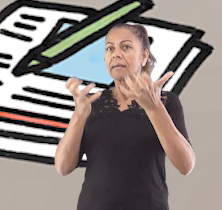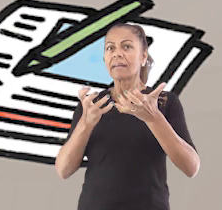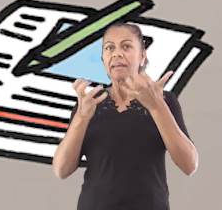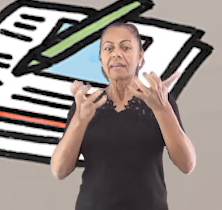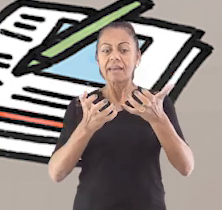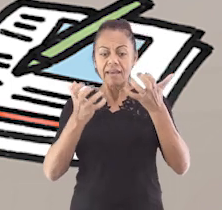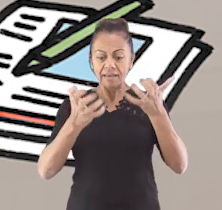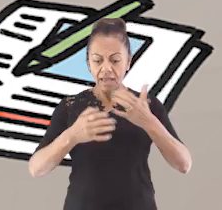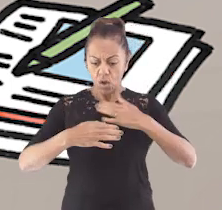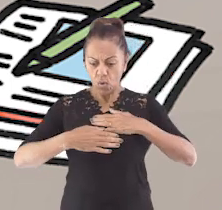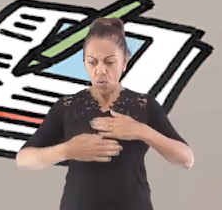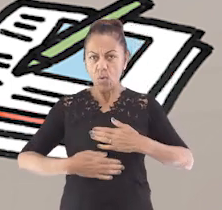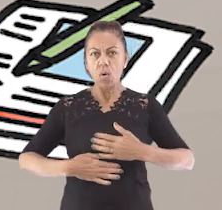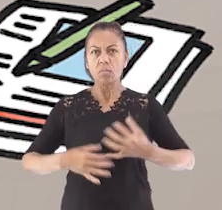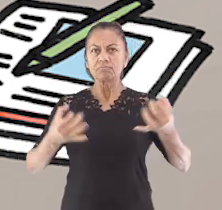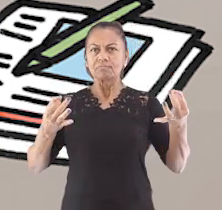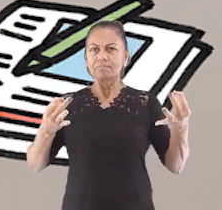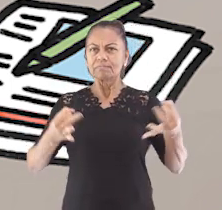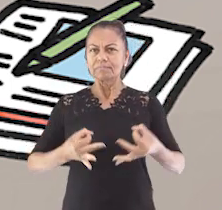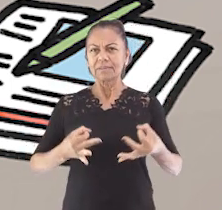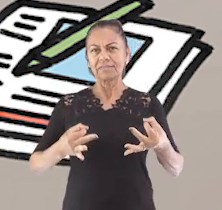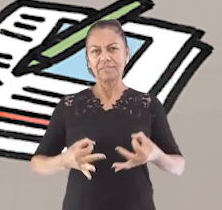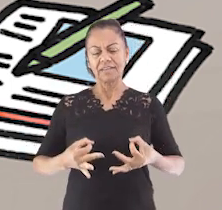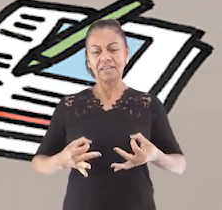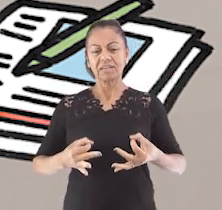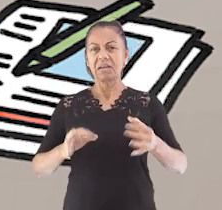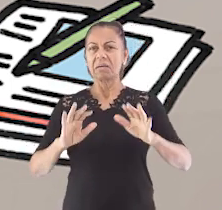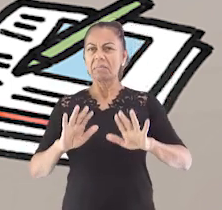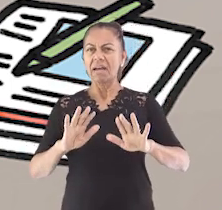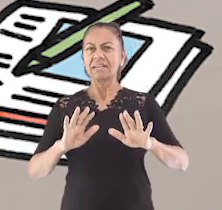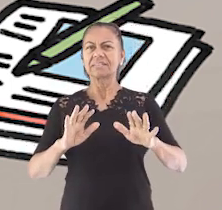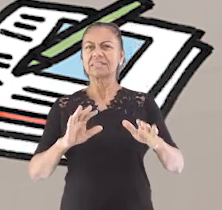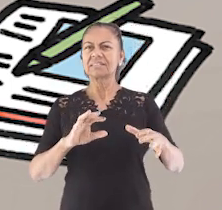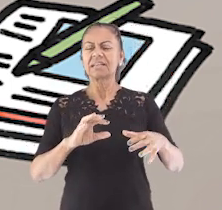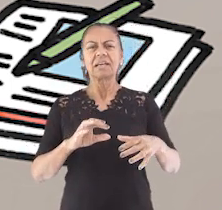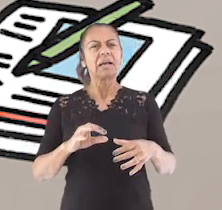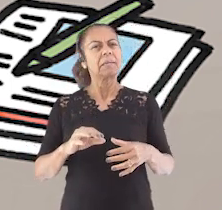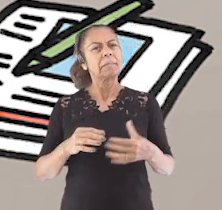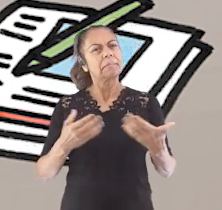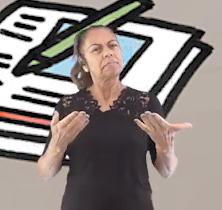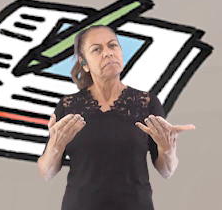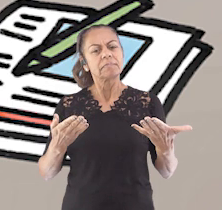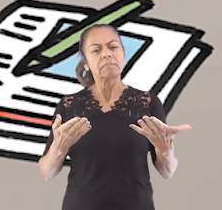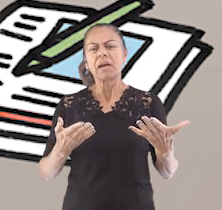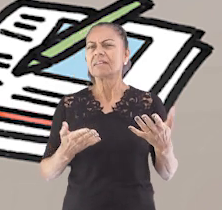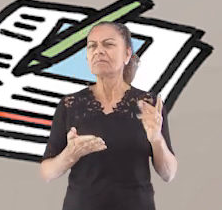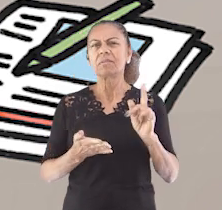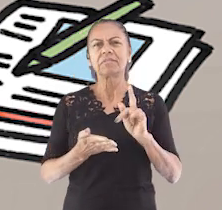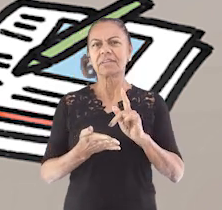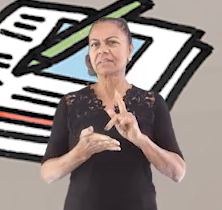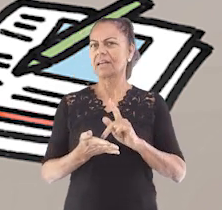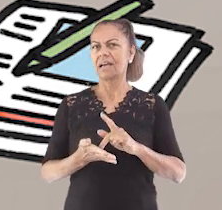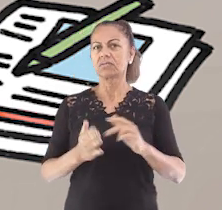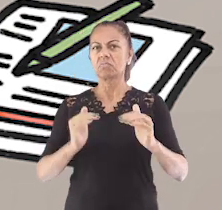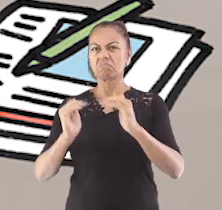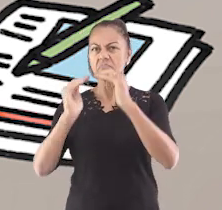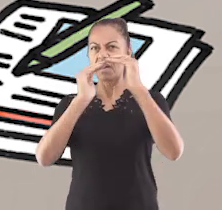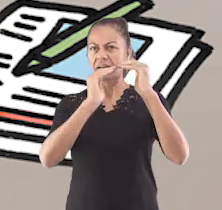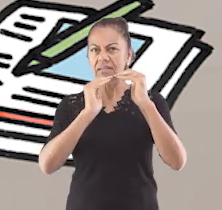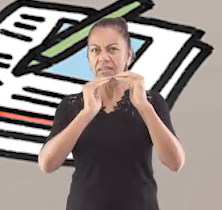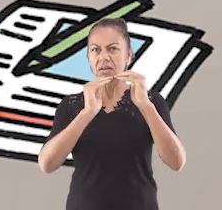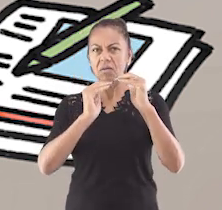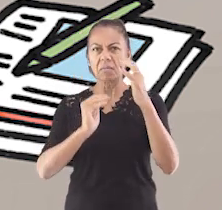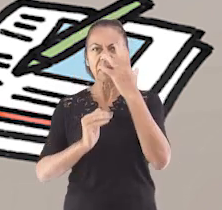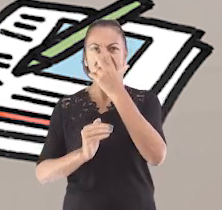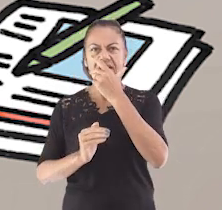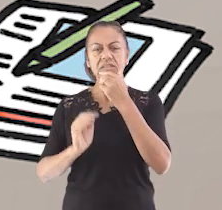busca desenfreada pelo estereotipo de corpo perfeito. Sabemos que o corpo perfeito,